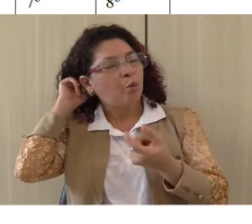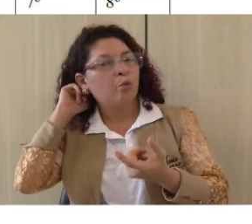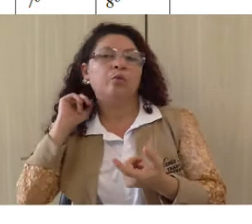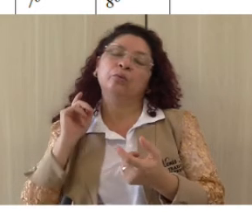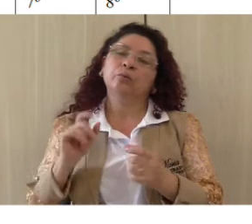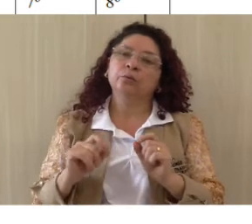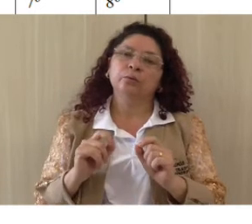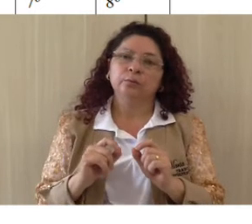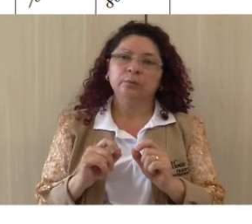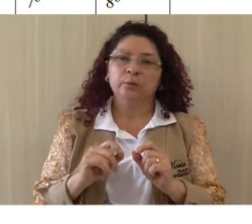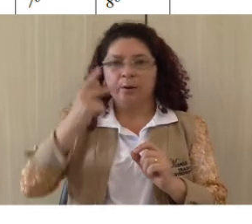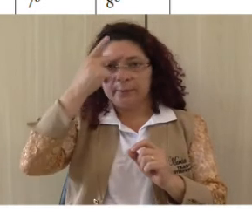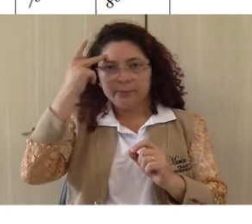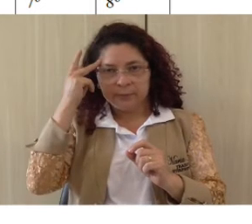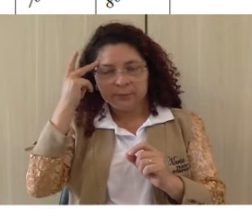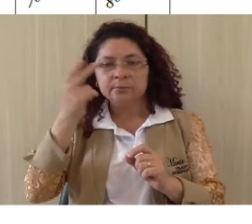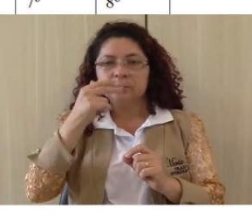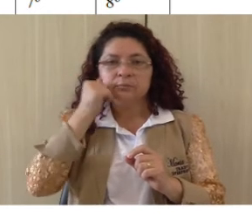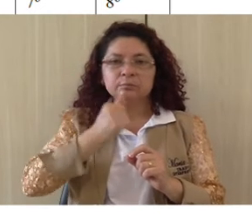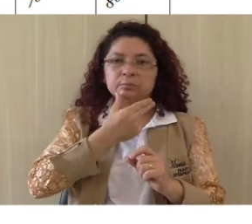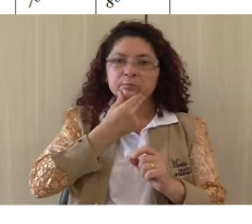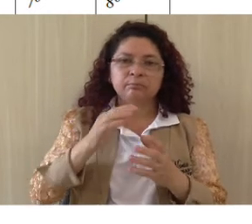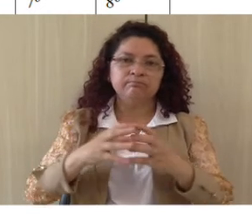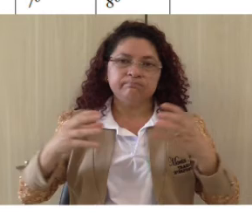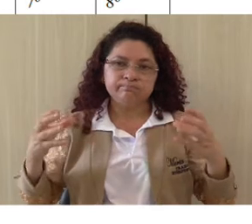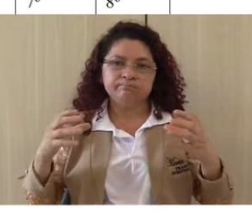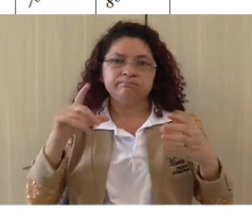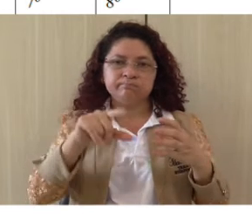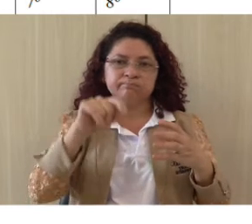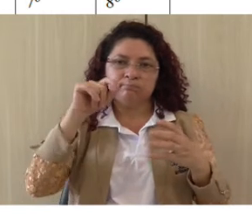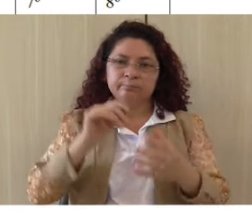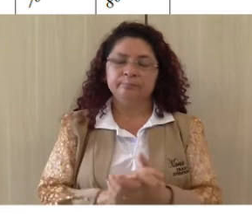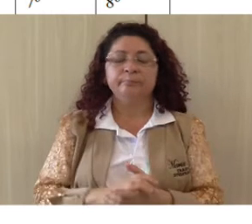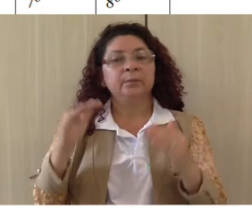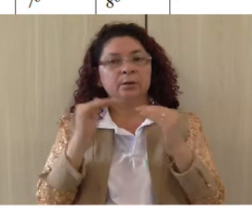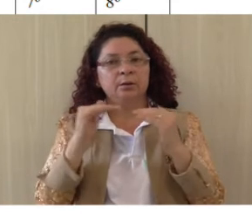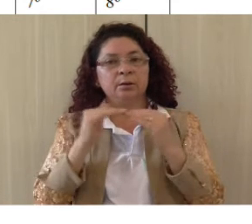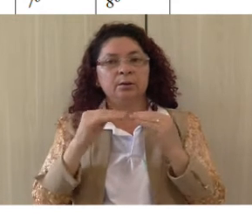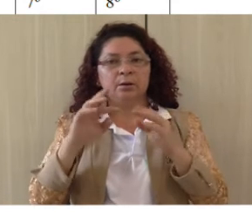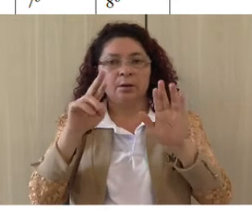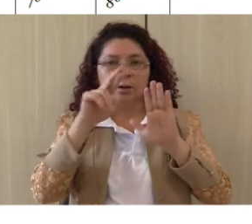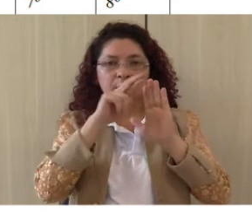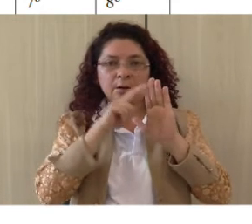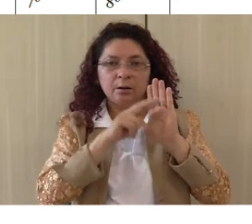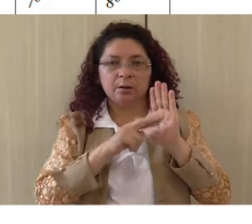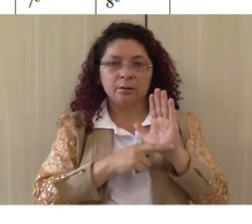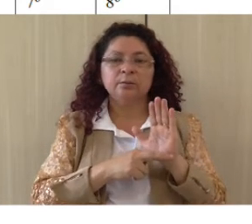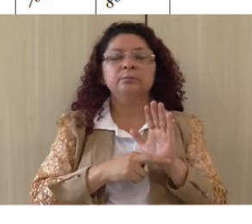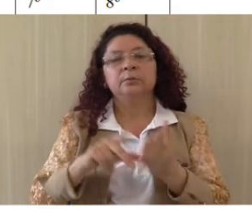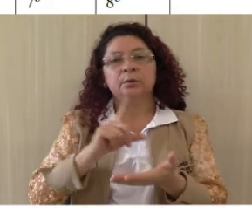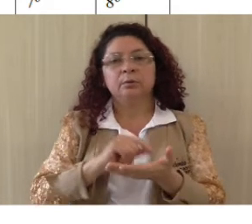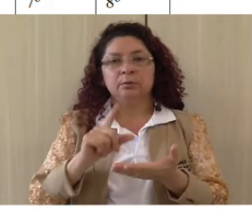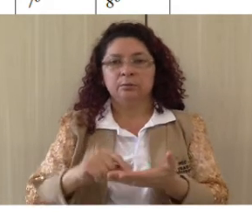último caso, a um candidato aprovado da modalidade de ampla concorrência, de acordo com as regras definidas no artigo 15